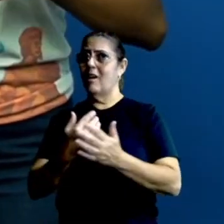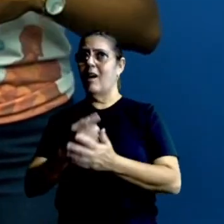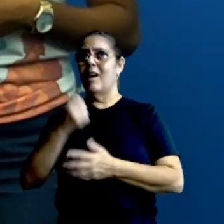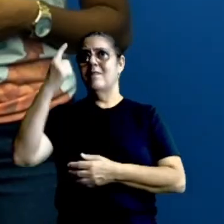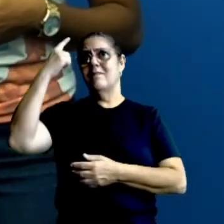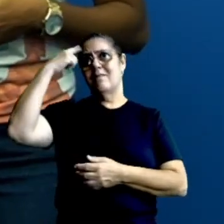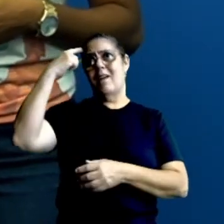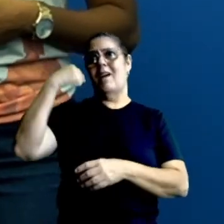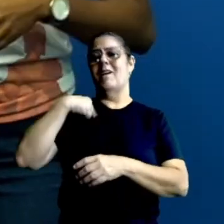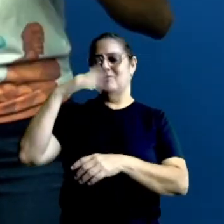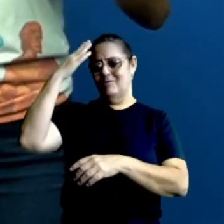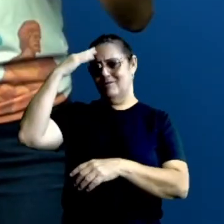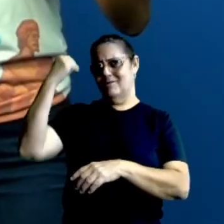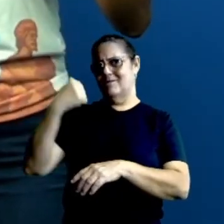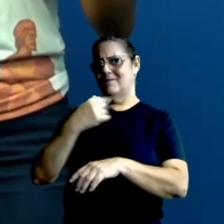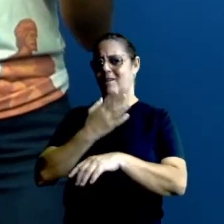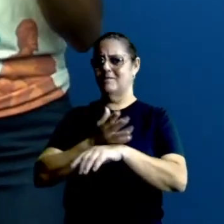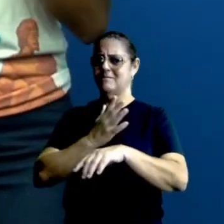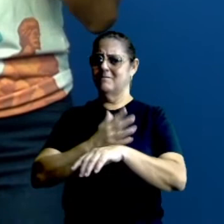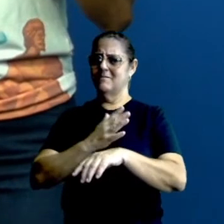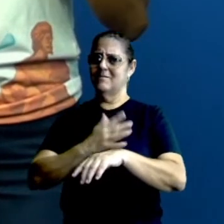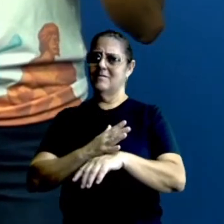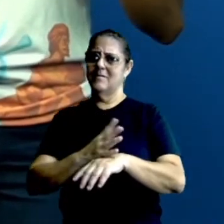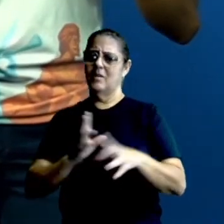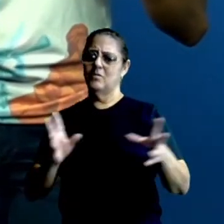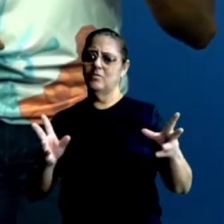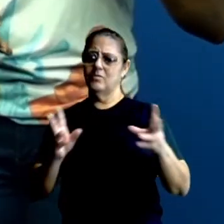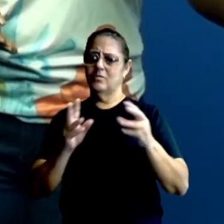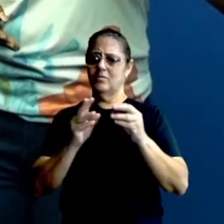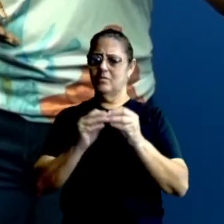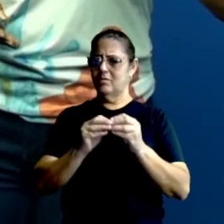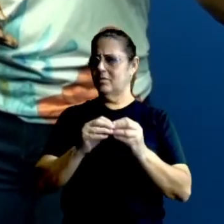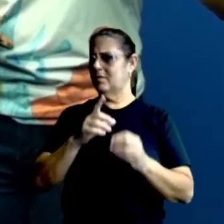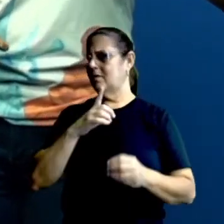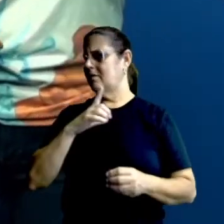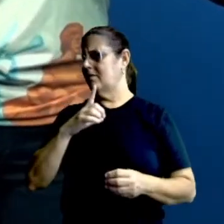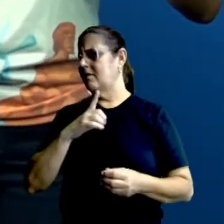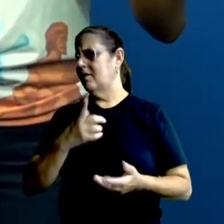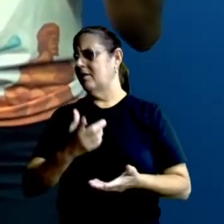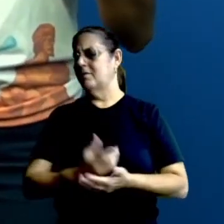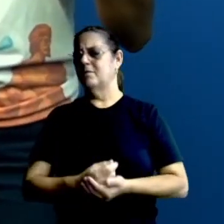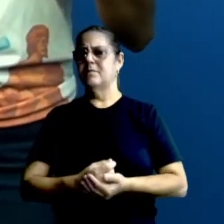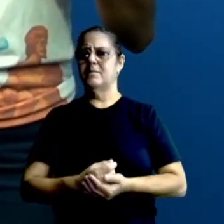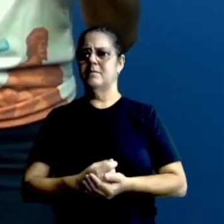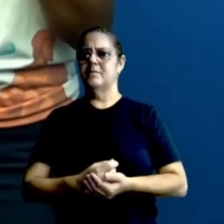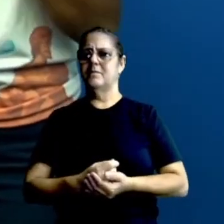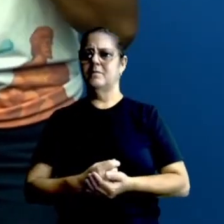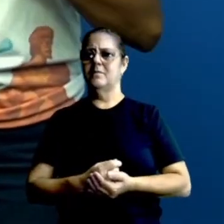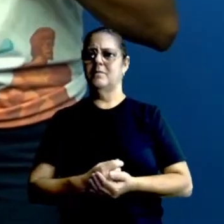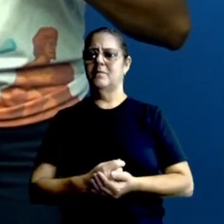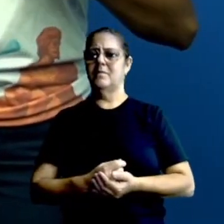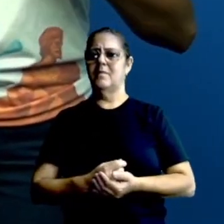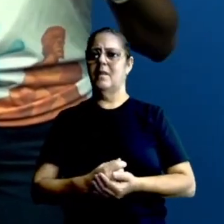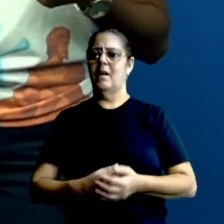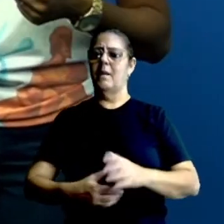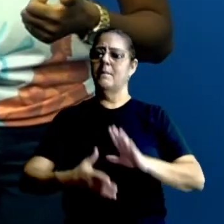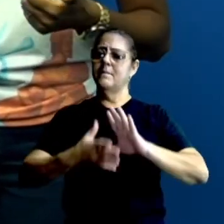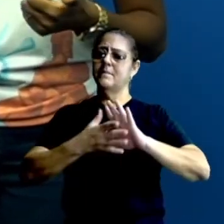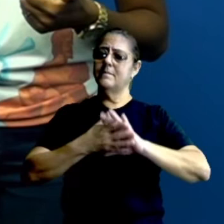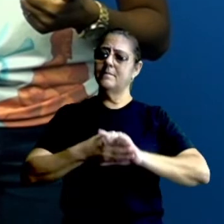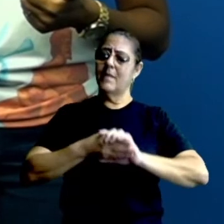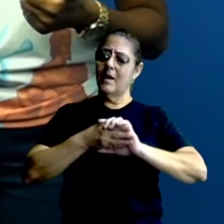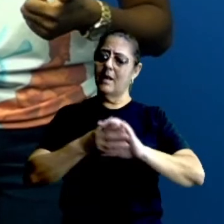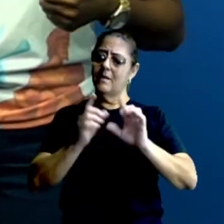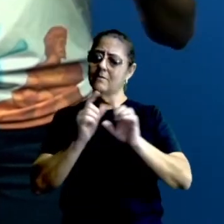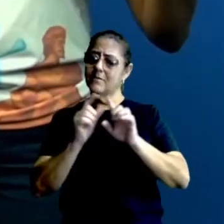também está praticando. Então, nós tivemos hoje, um resuminho geral, tivemos magic words, ou seja, as